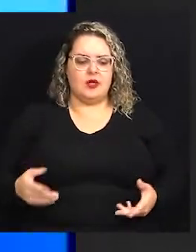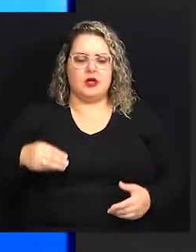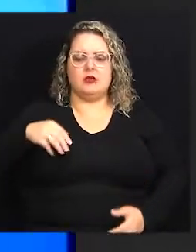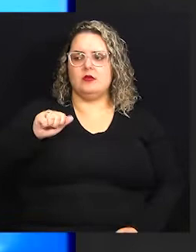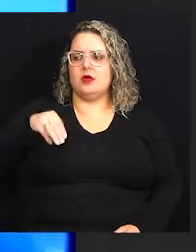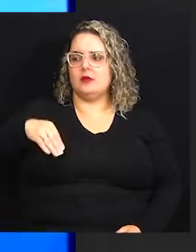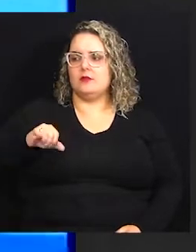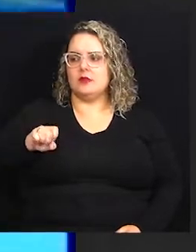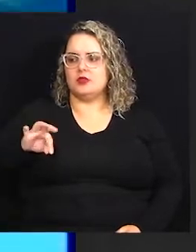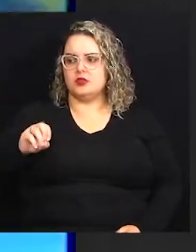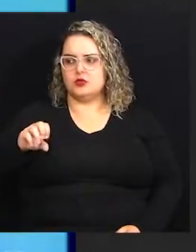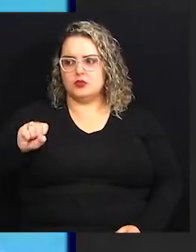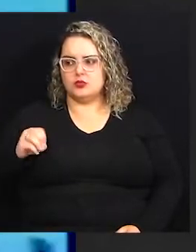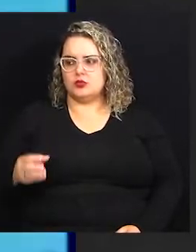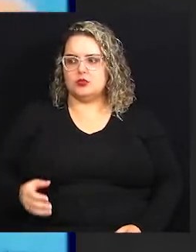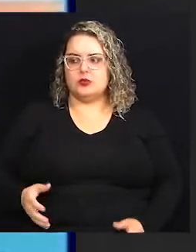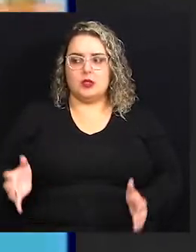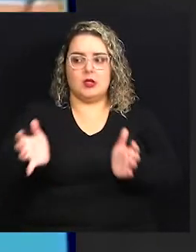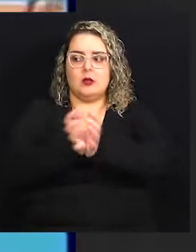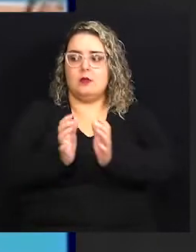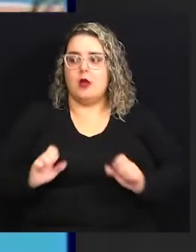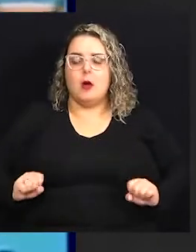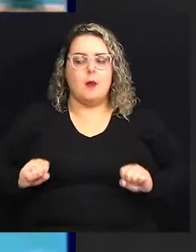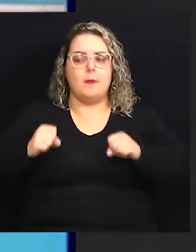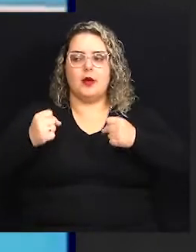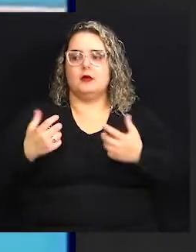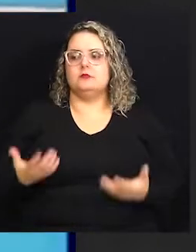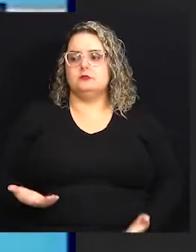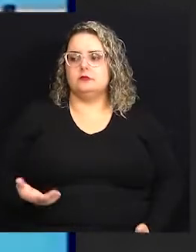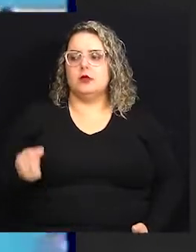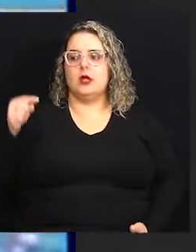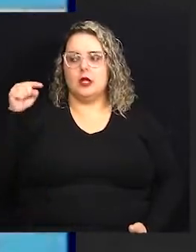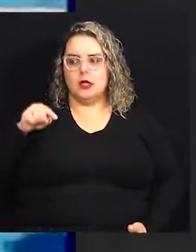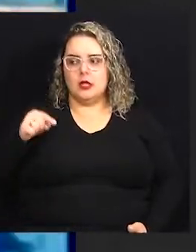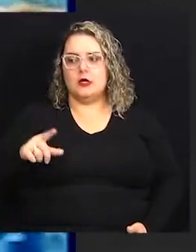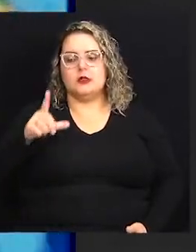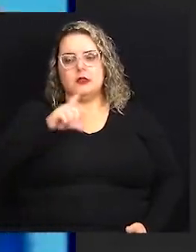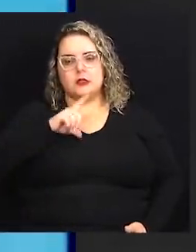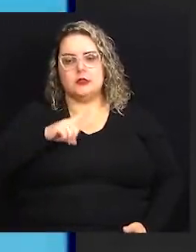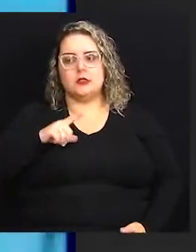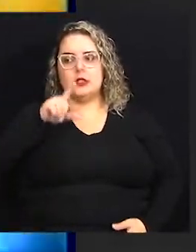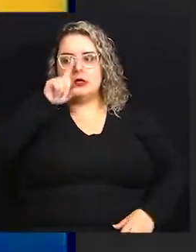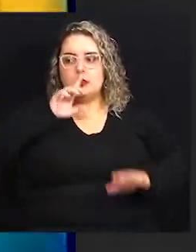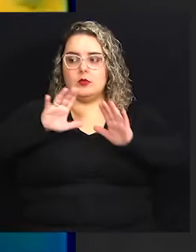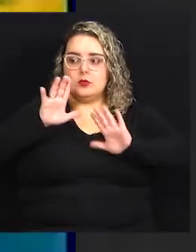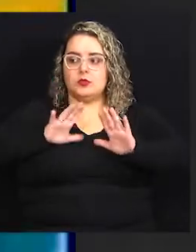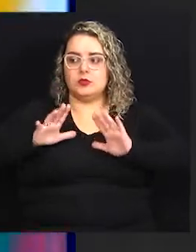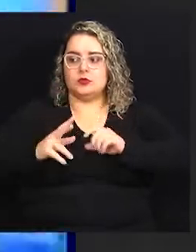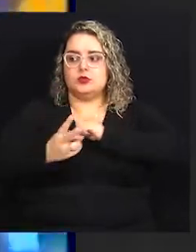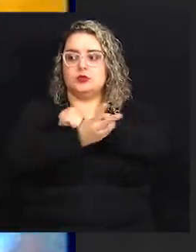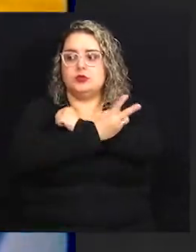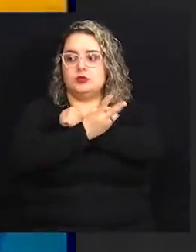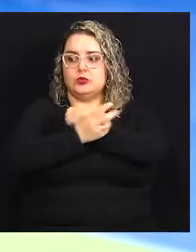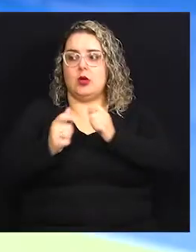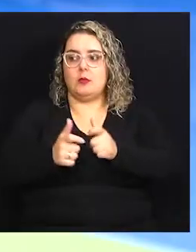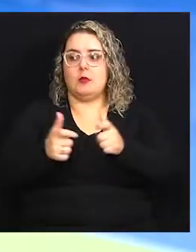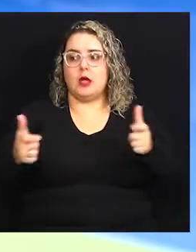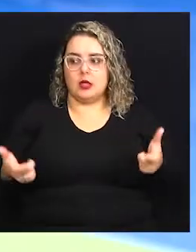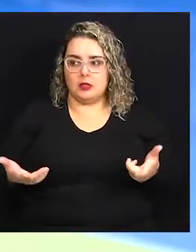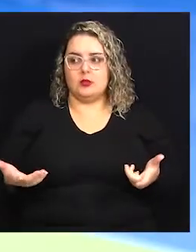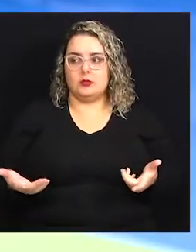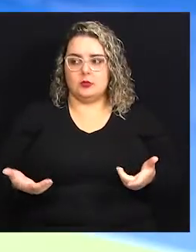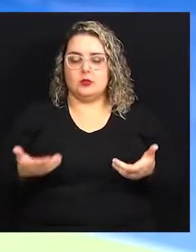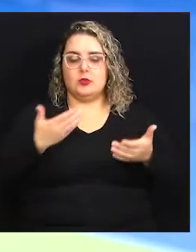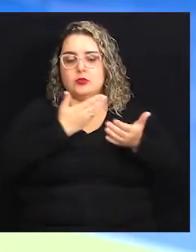equipe engrenou. Né? Então, ali já passou-se a ter um cuidado físico ainda maior e um